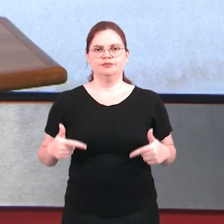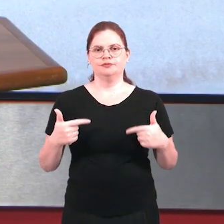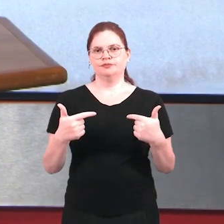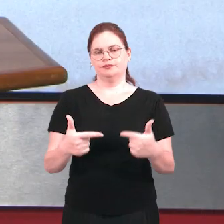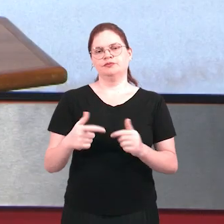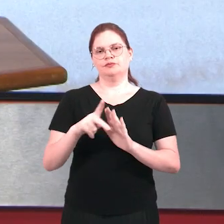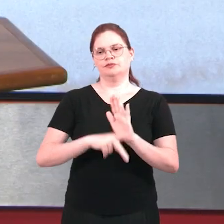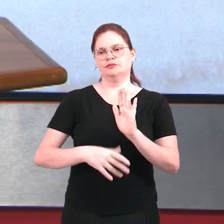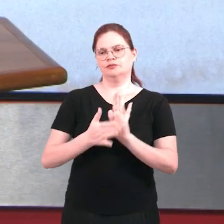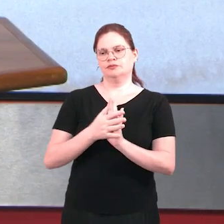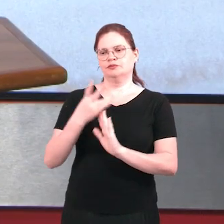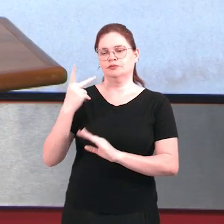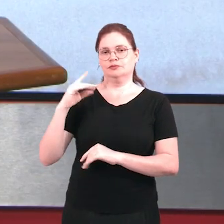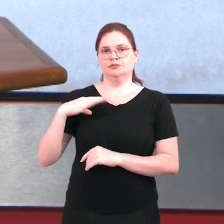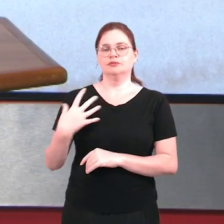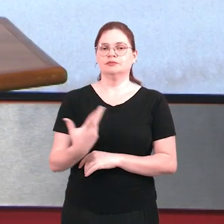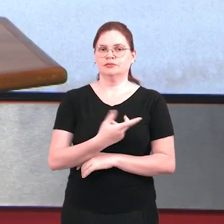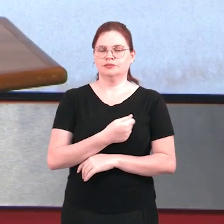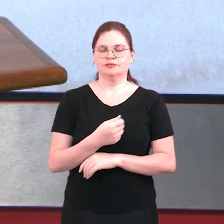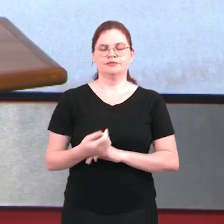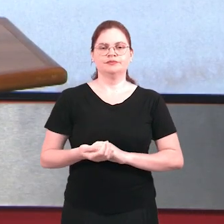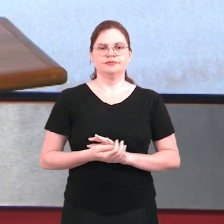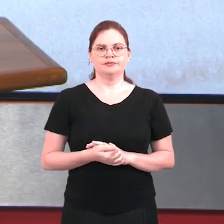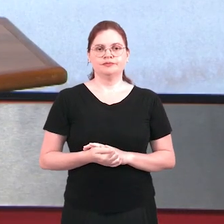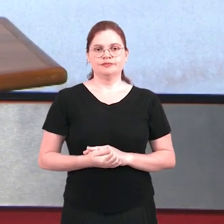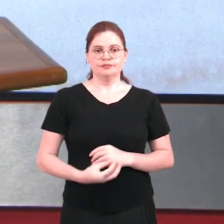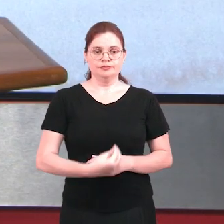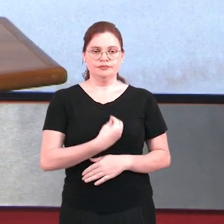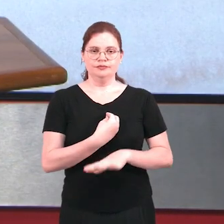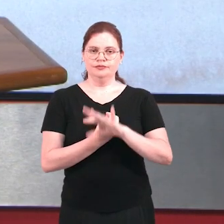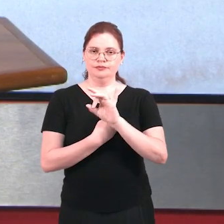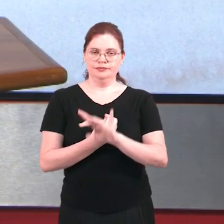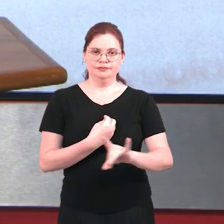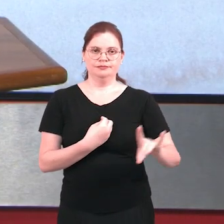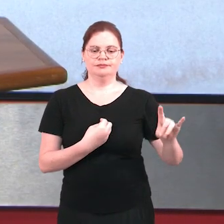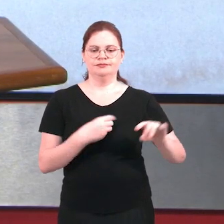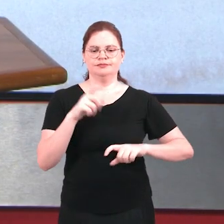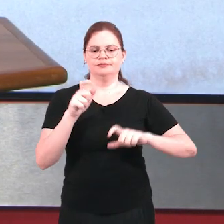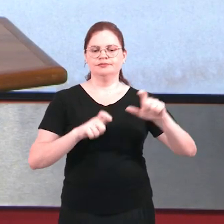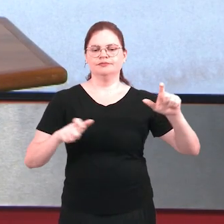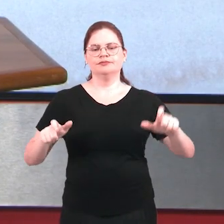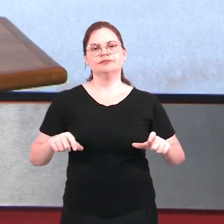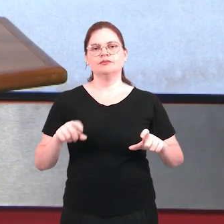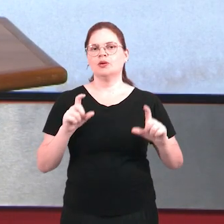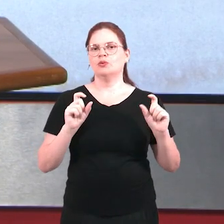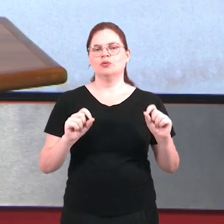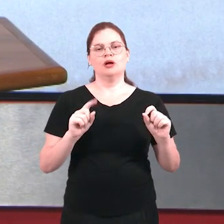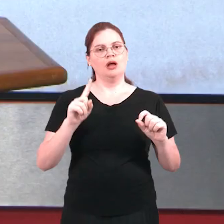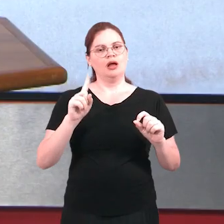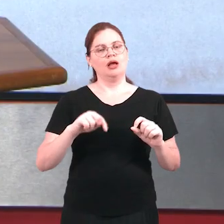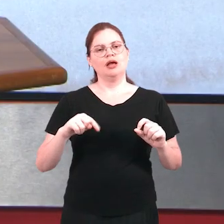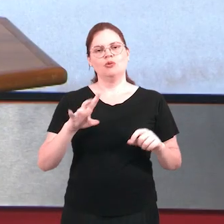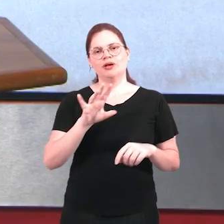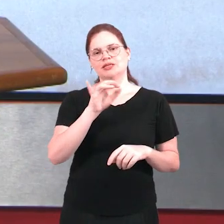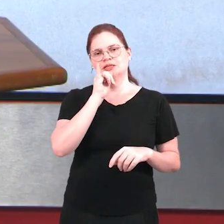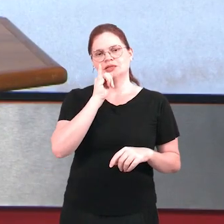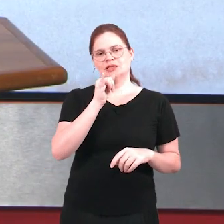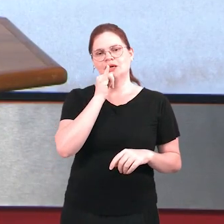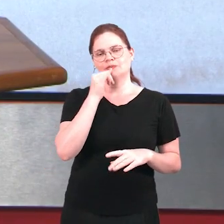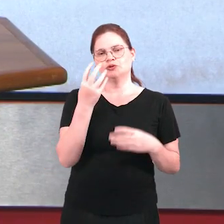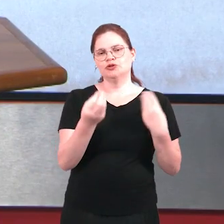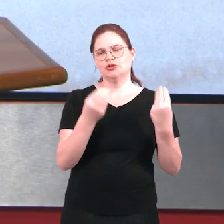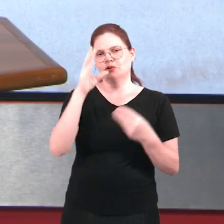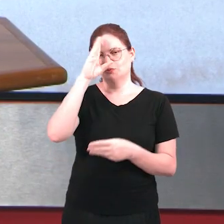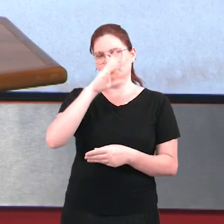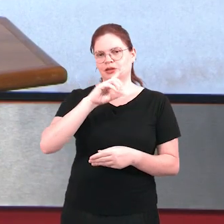mundo a obra da salvação. A vida de cada um desses homens serve de exemplo da